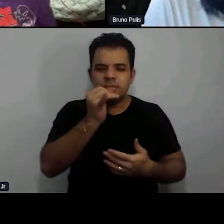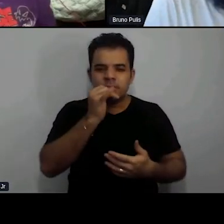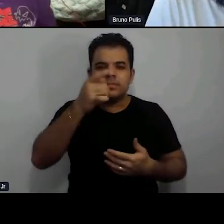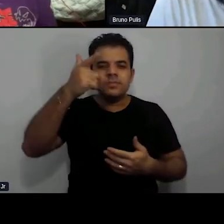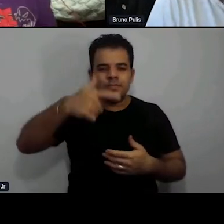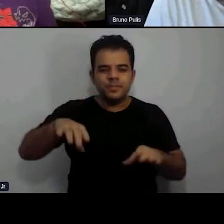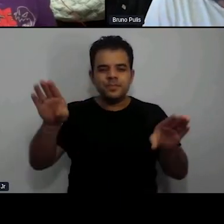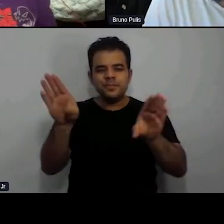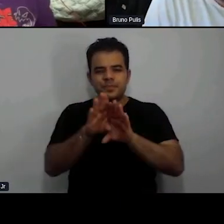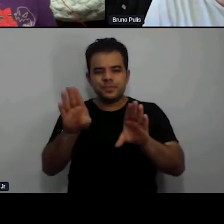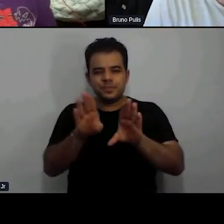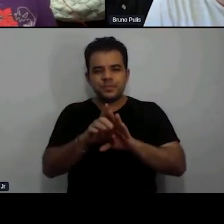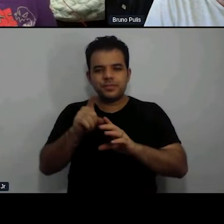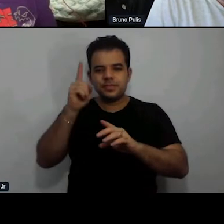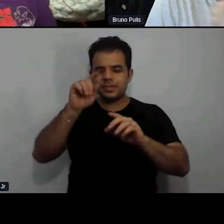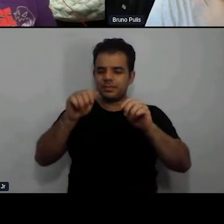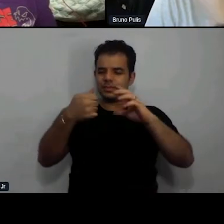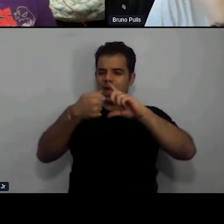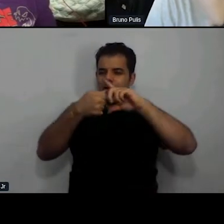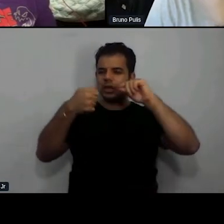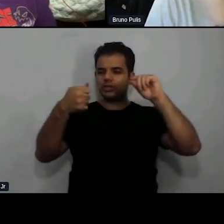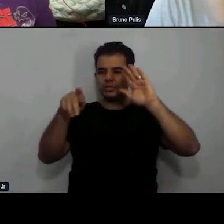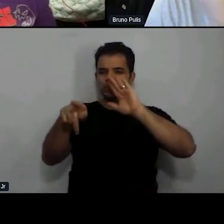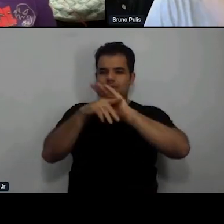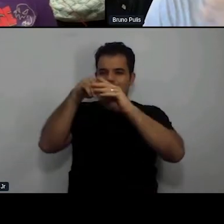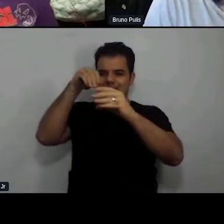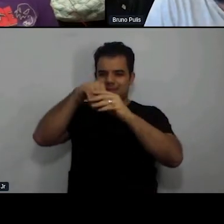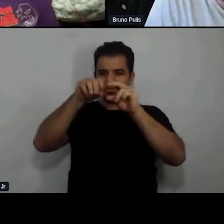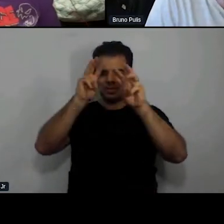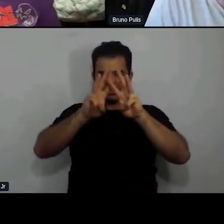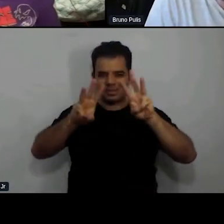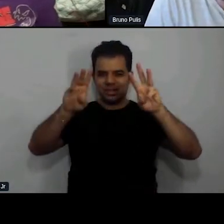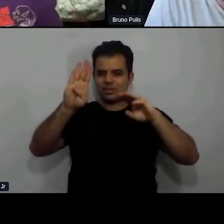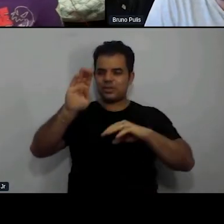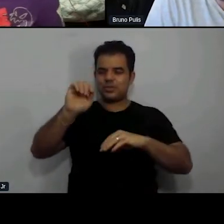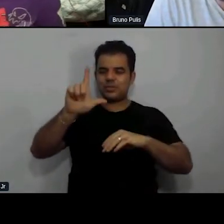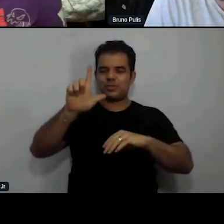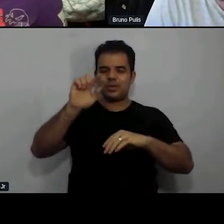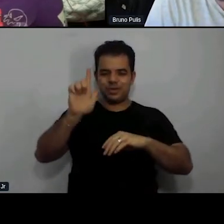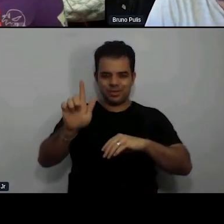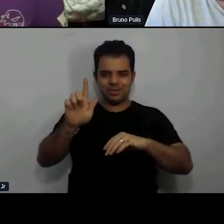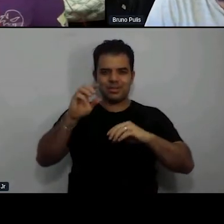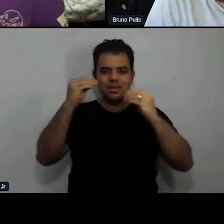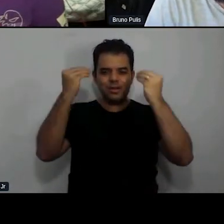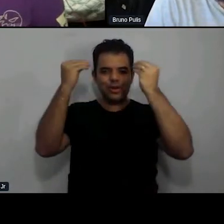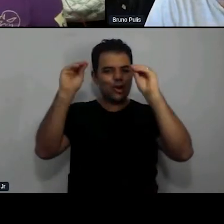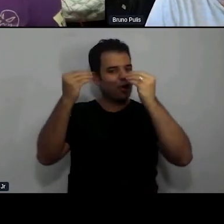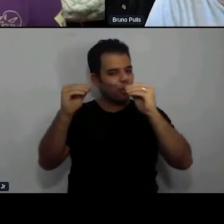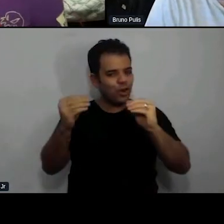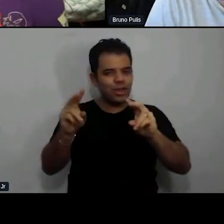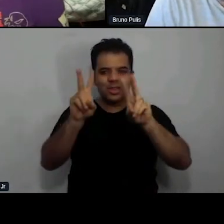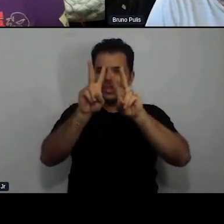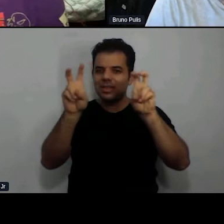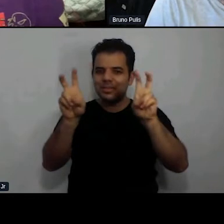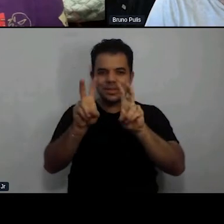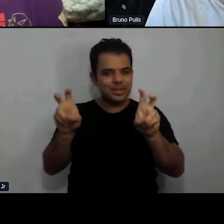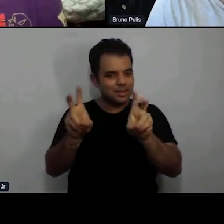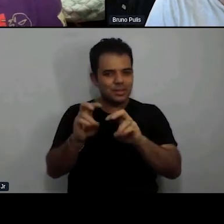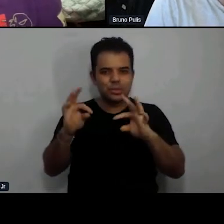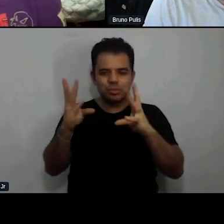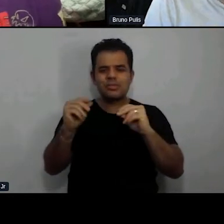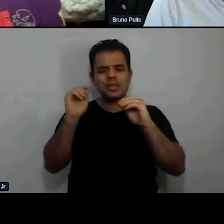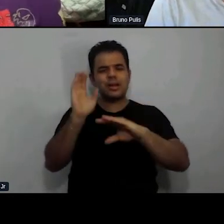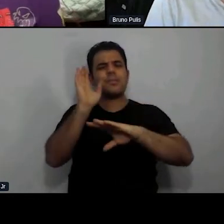o sumário do artigo num blog, por exemplo, que aí você já dá todos os títulos ali, você pode fazer a pessoa